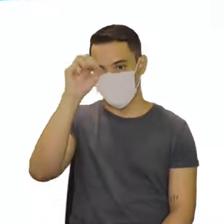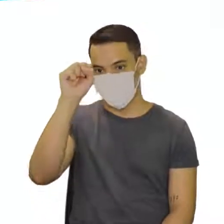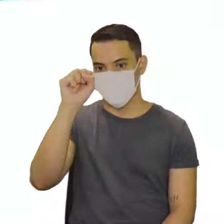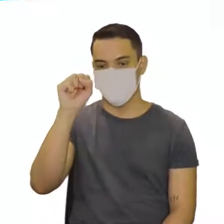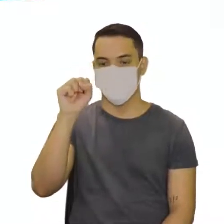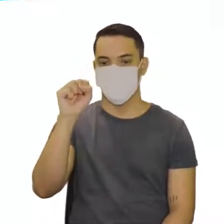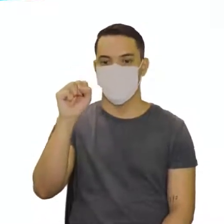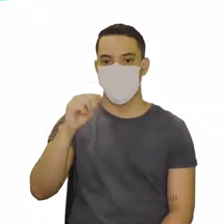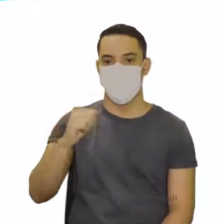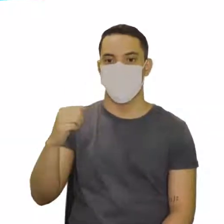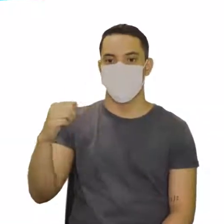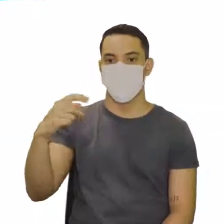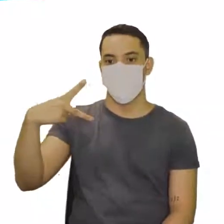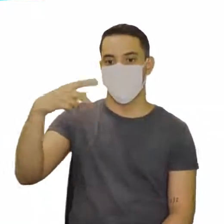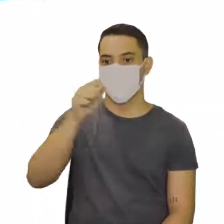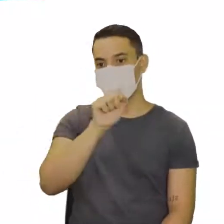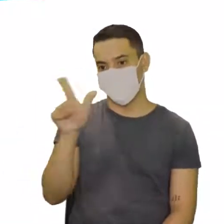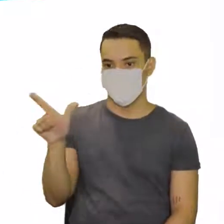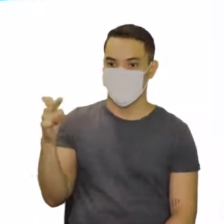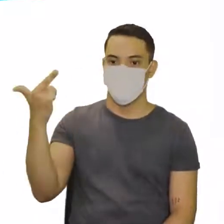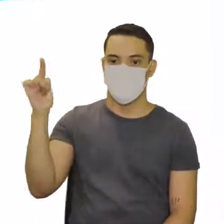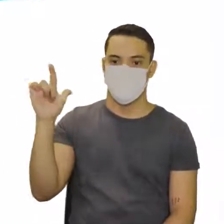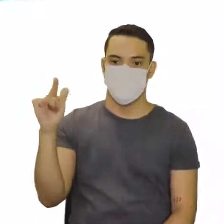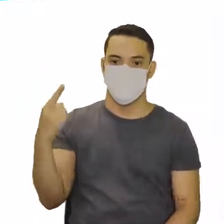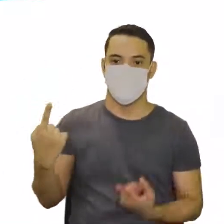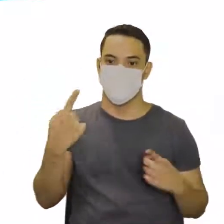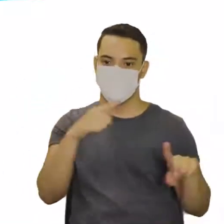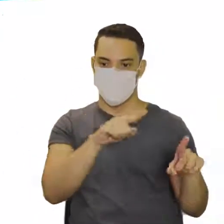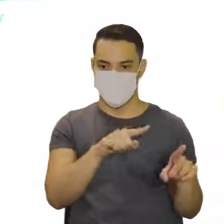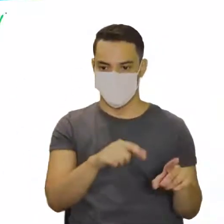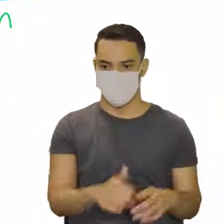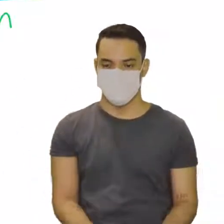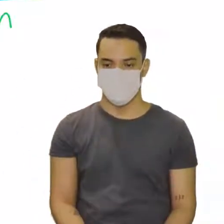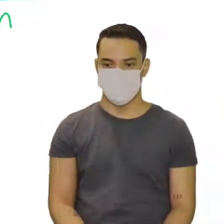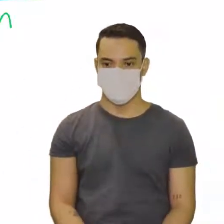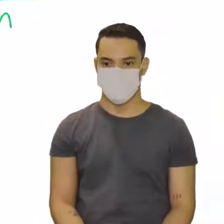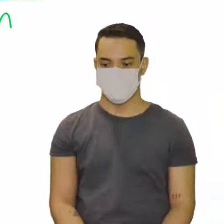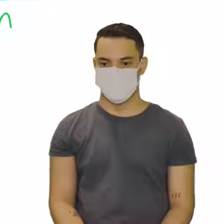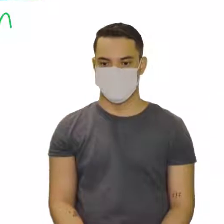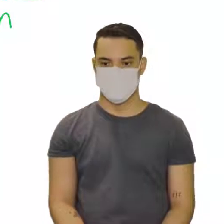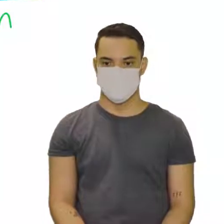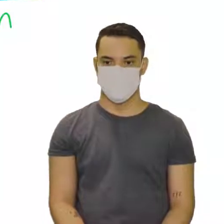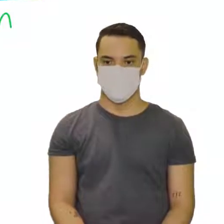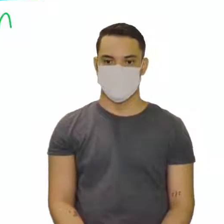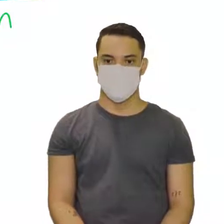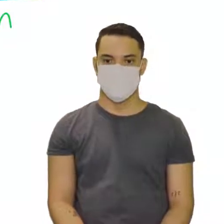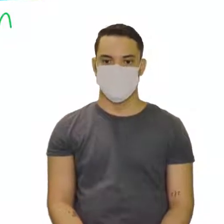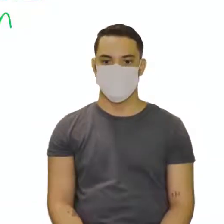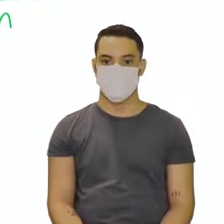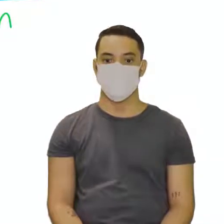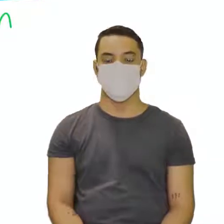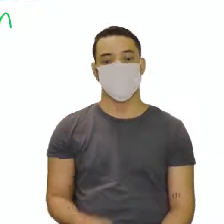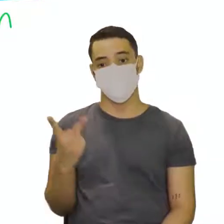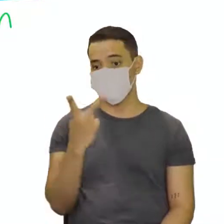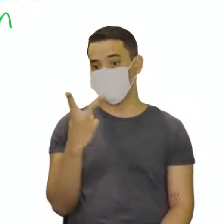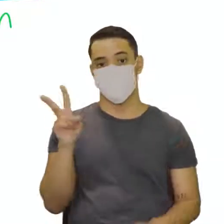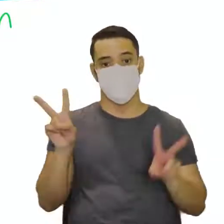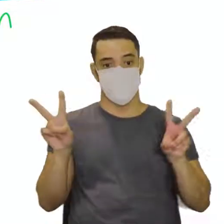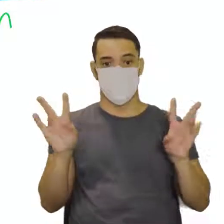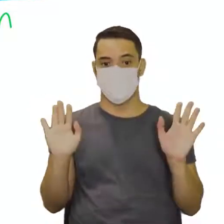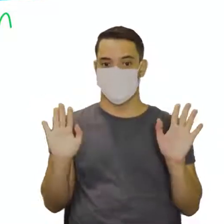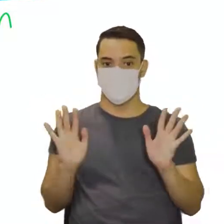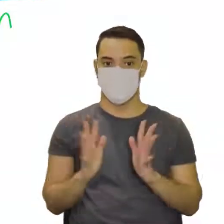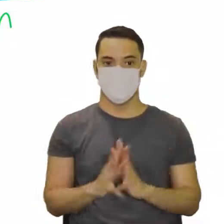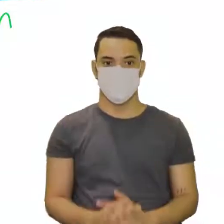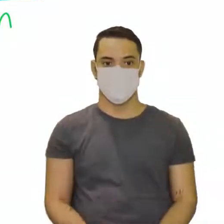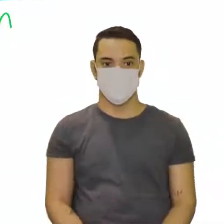é maior que a força contra-eletromotriz, certo? Ambas são medidas em volts. Então, vamos procurar aqui. Nós